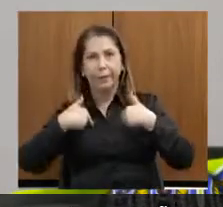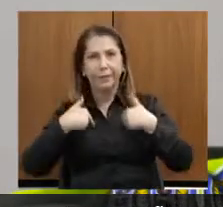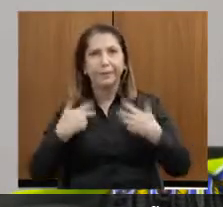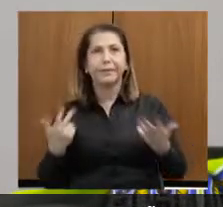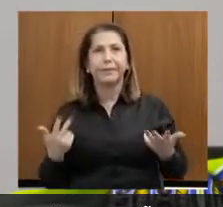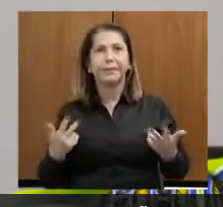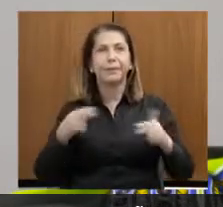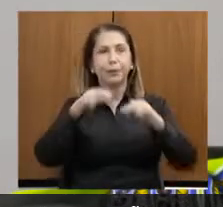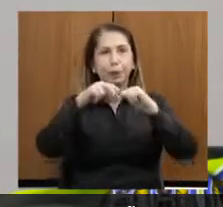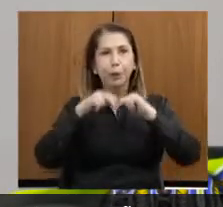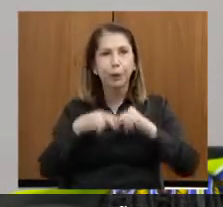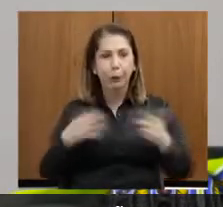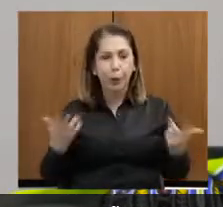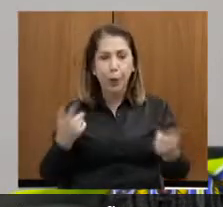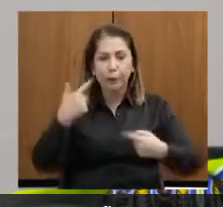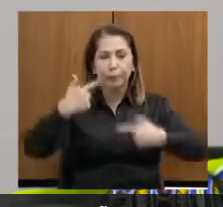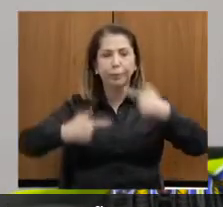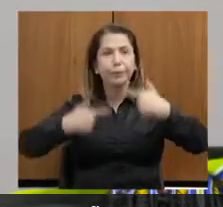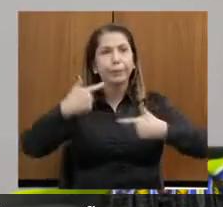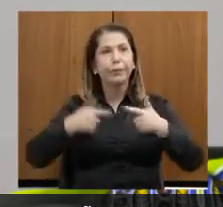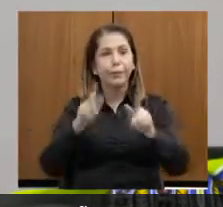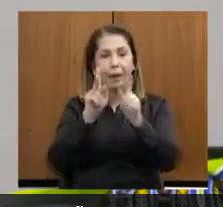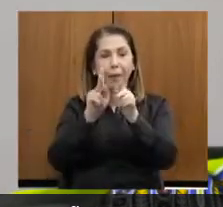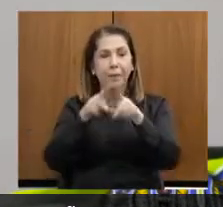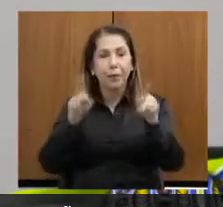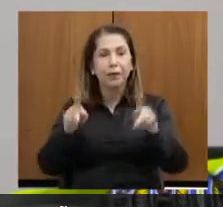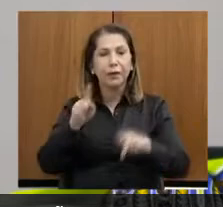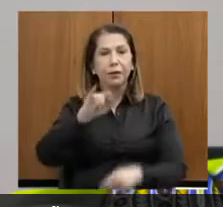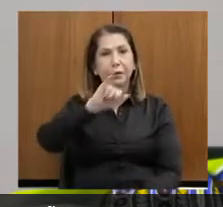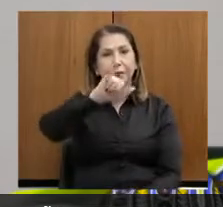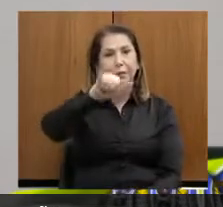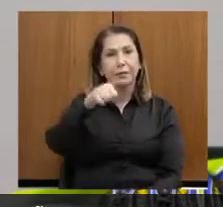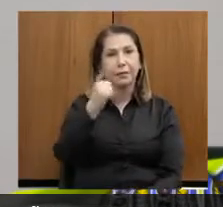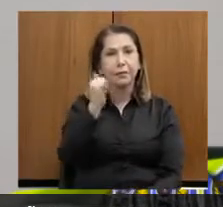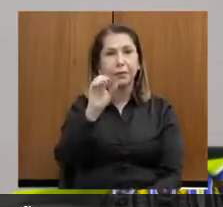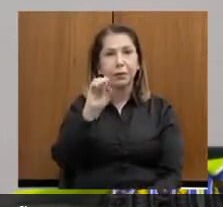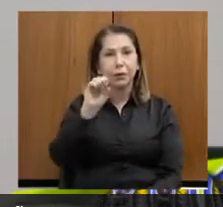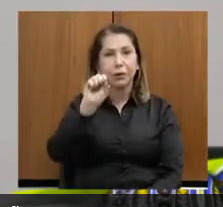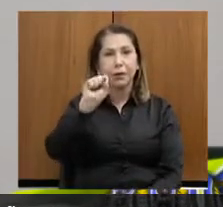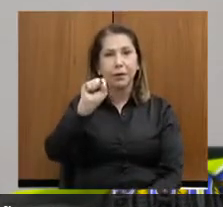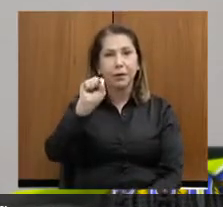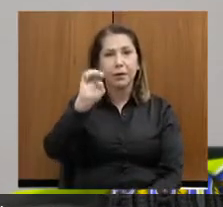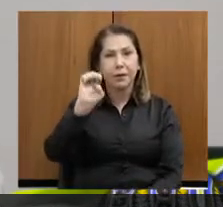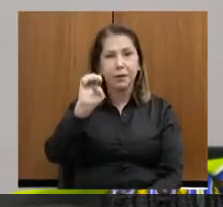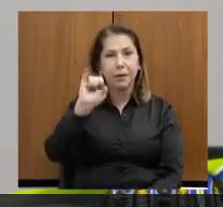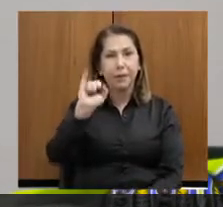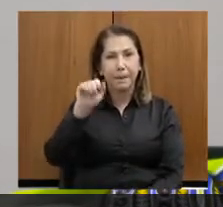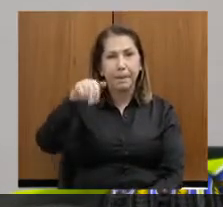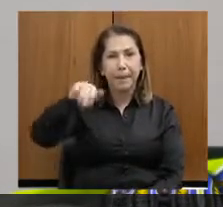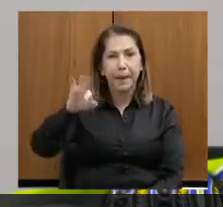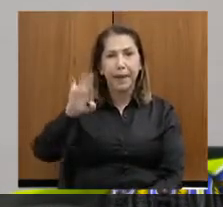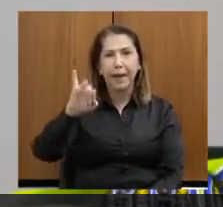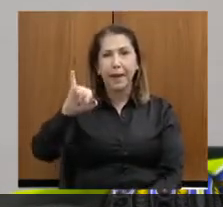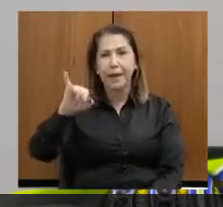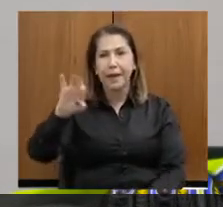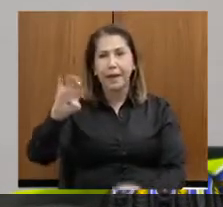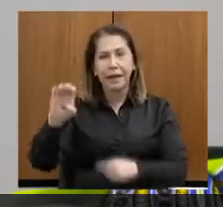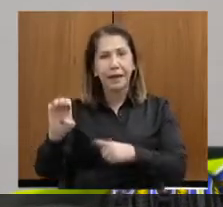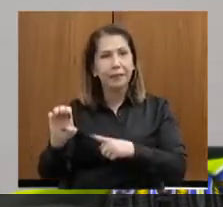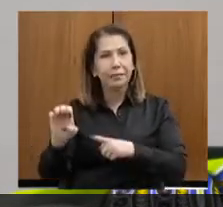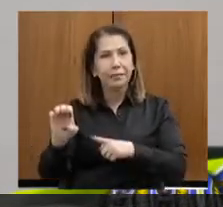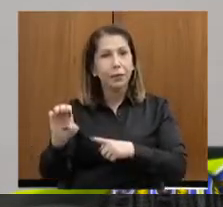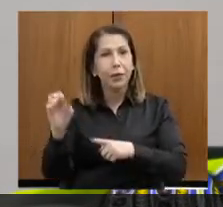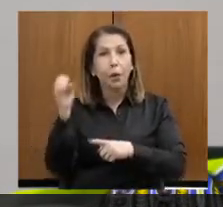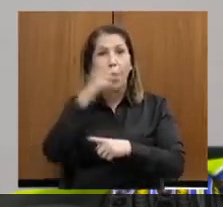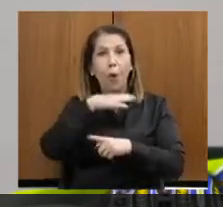não és debate ele começa com a professora Josimar josimeire trazendo algo que para a gente